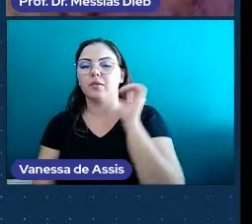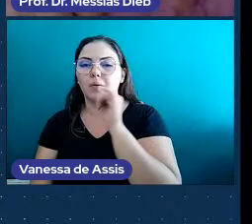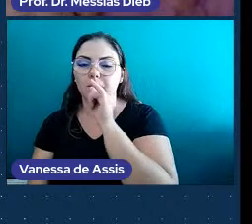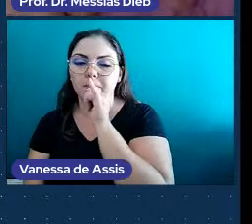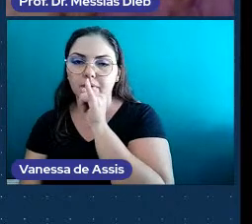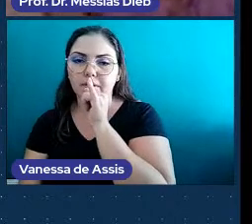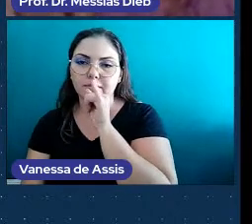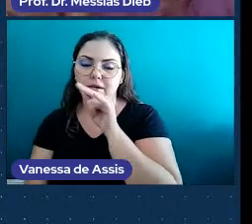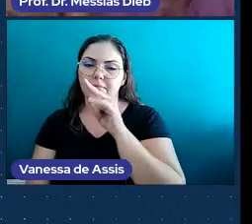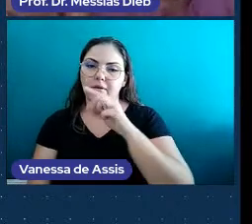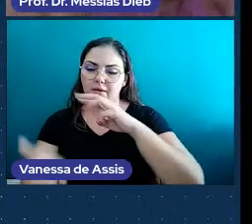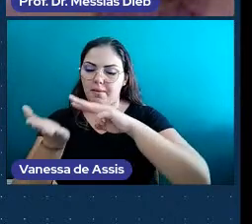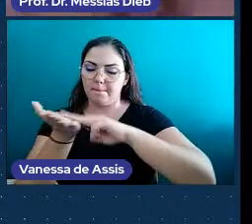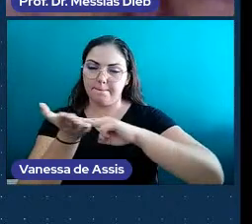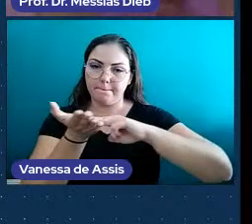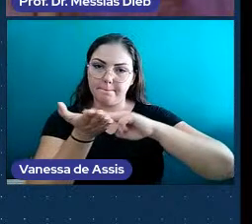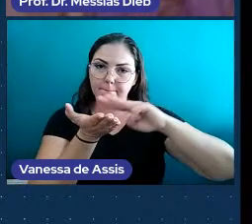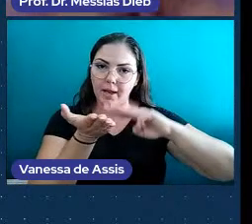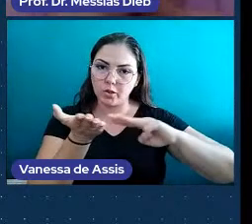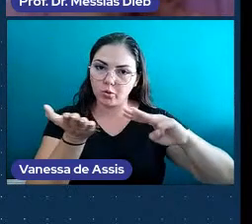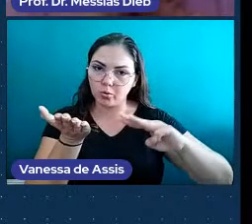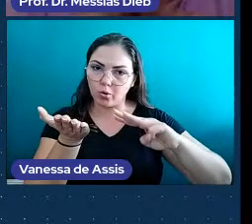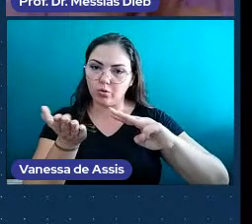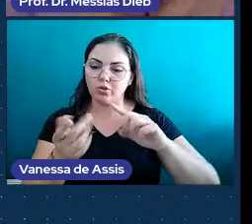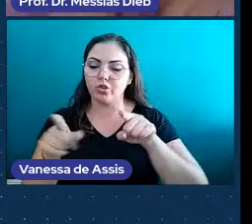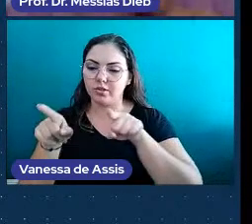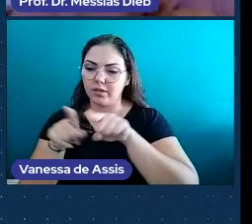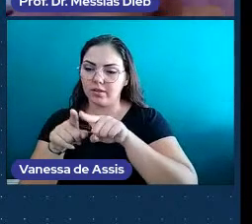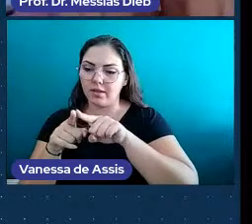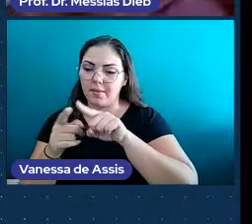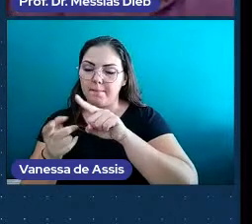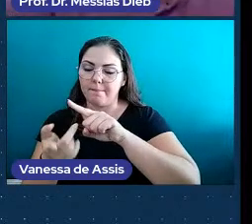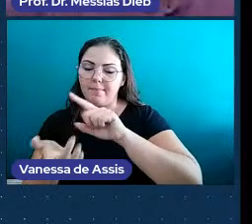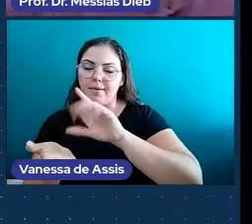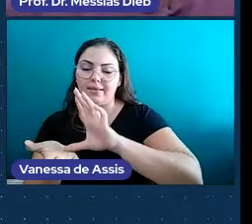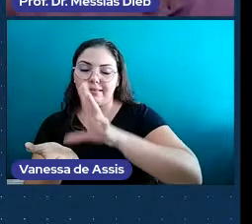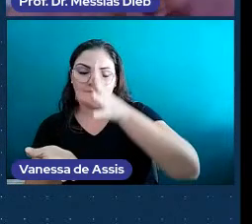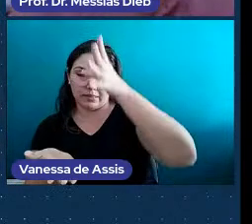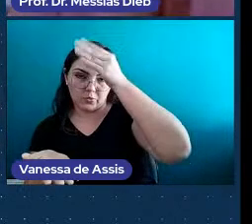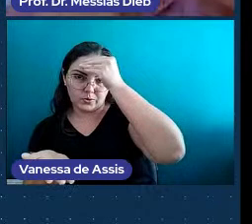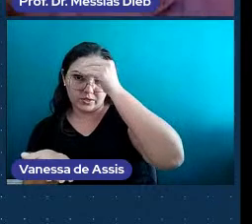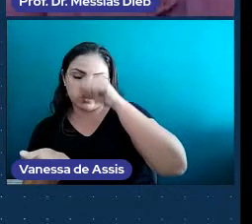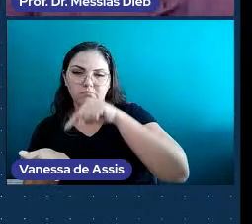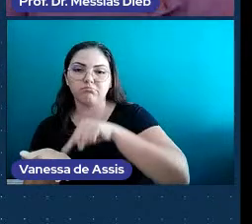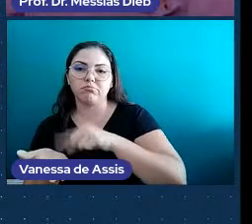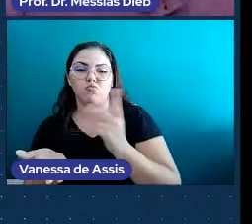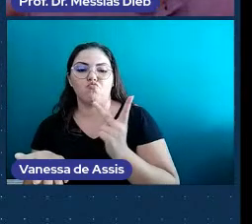e teoria, se elas dialogam ou se elas,